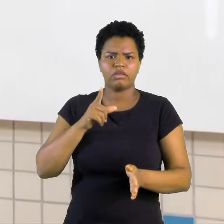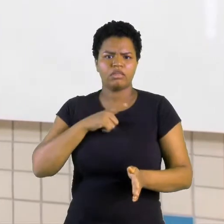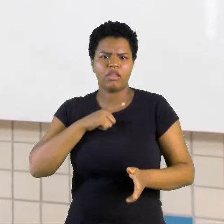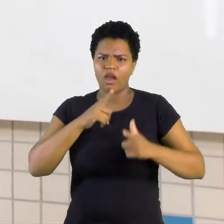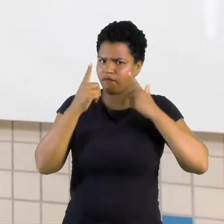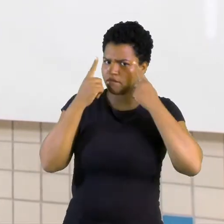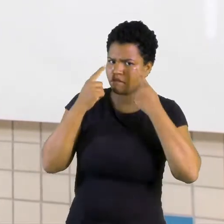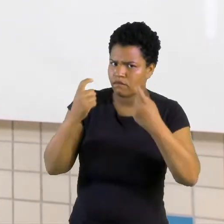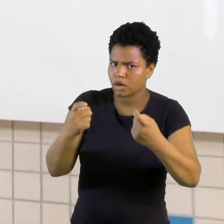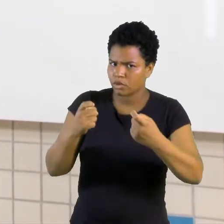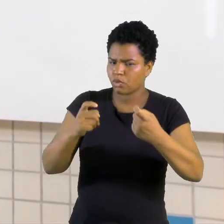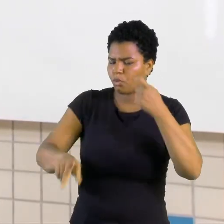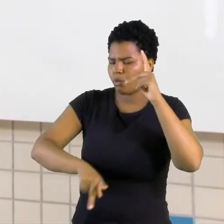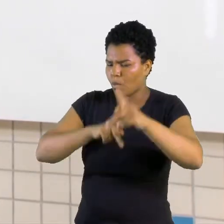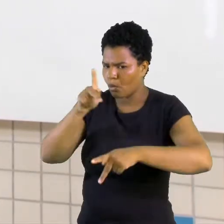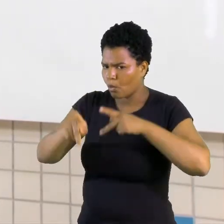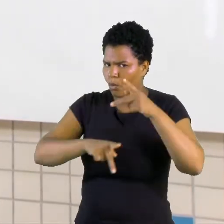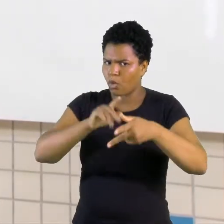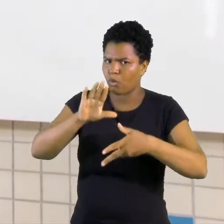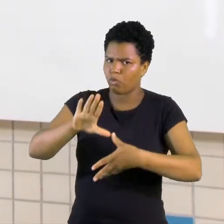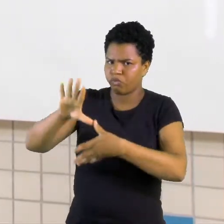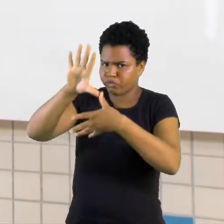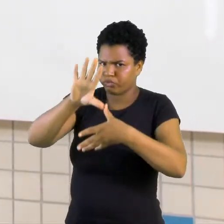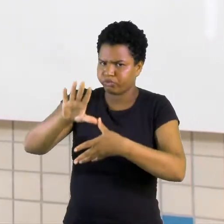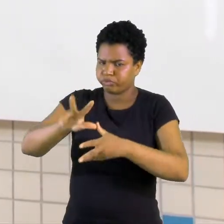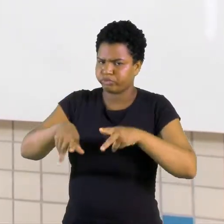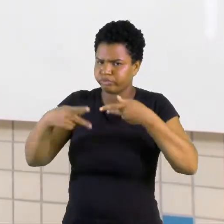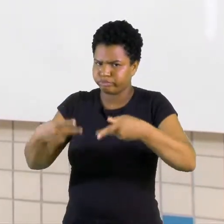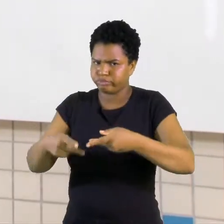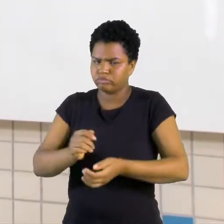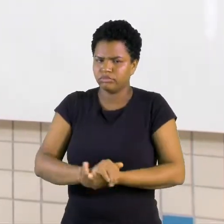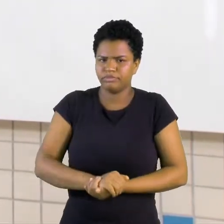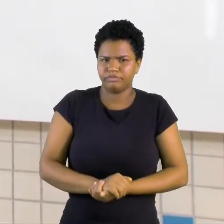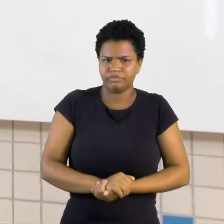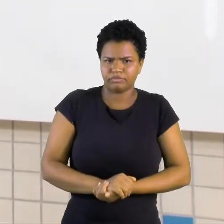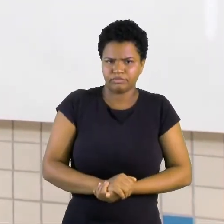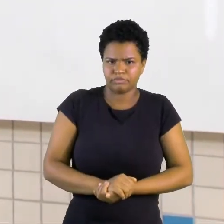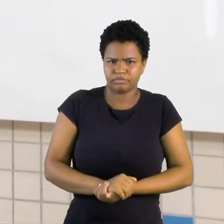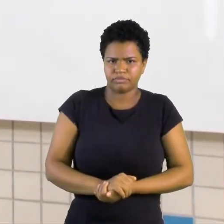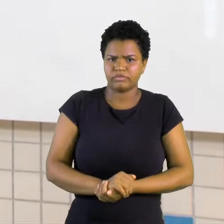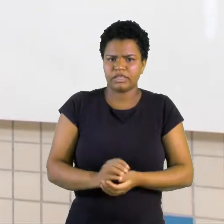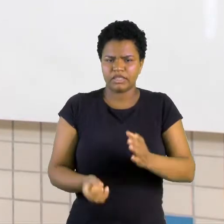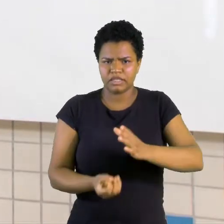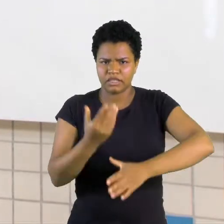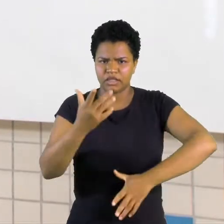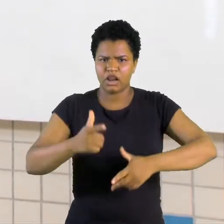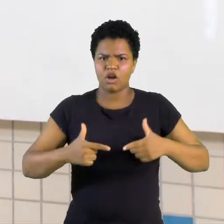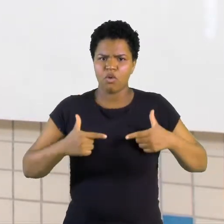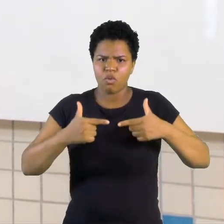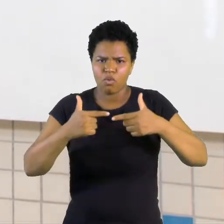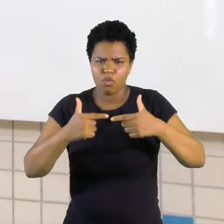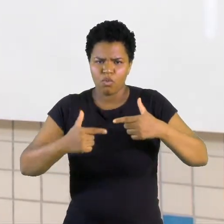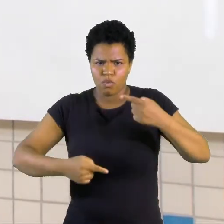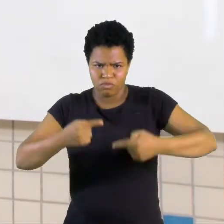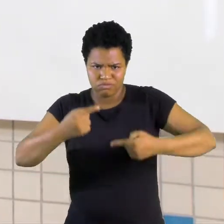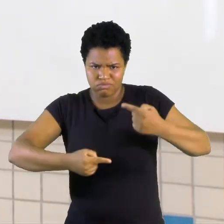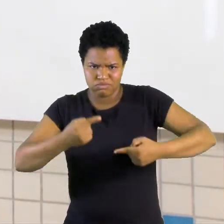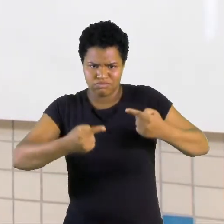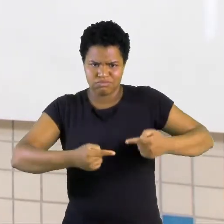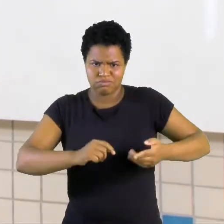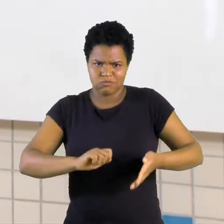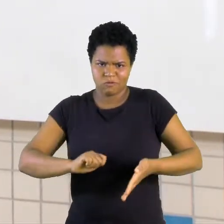povos nativos da América, né? Gerando assim conflitos de resistência e uma dominação forçada, respaldadas